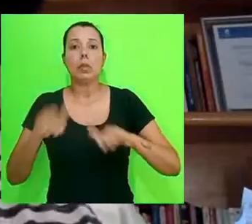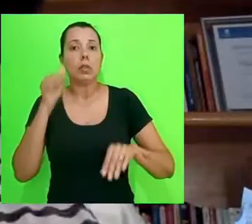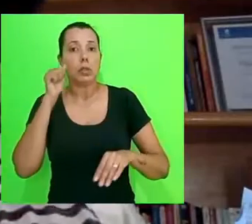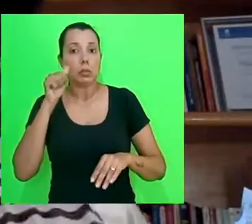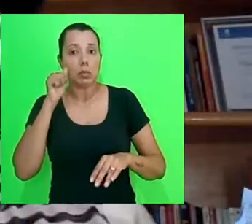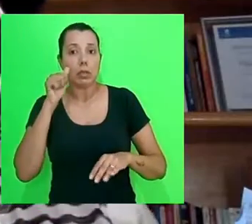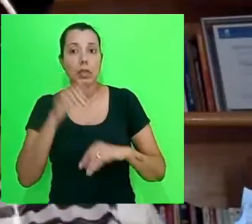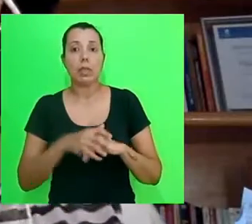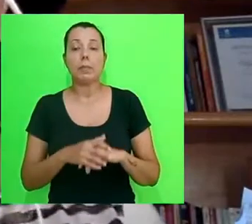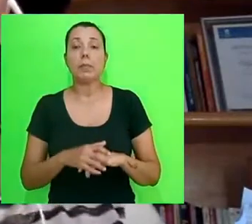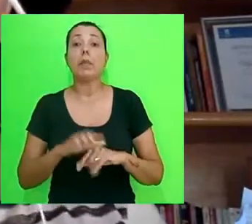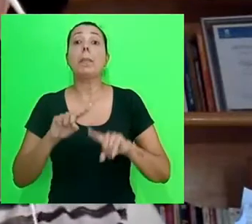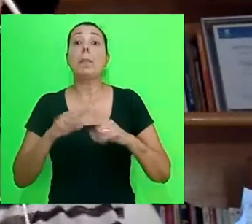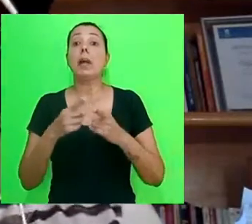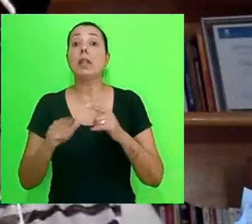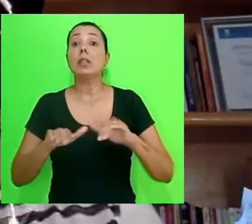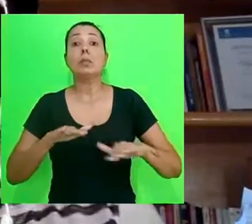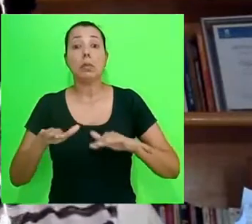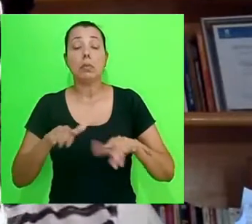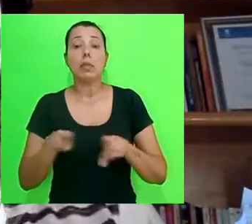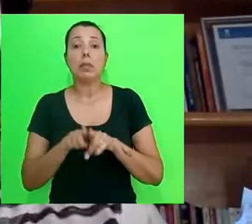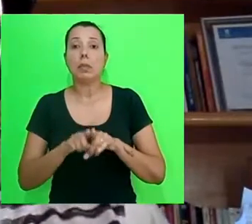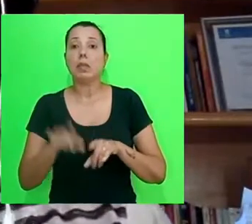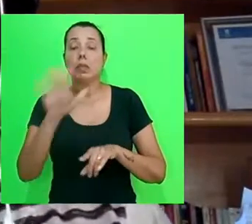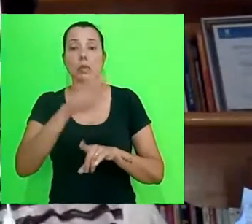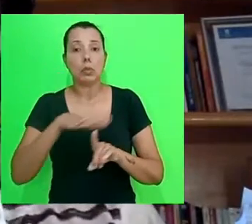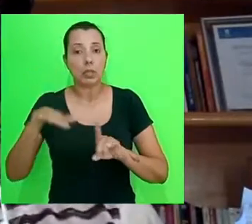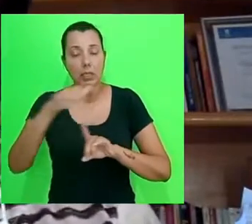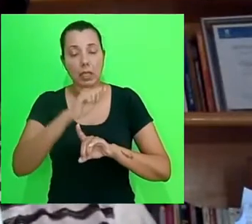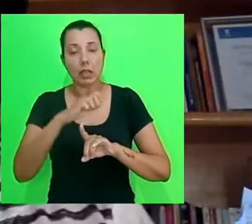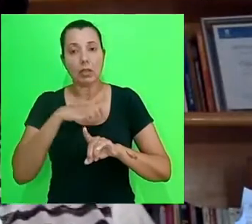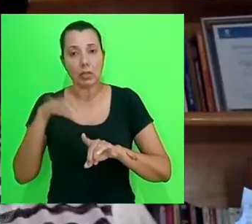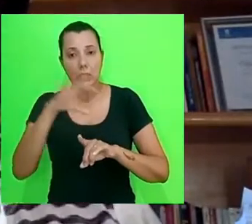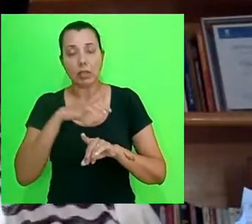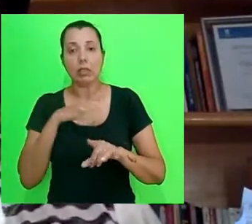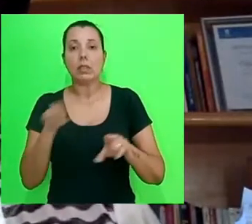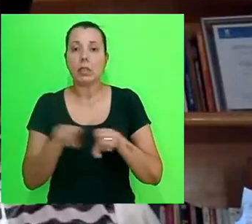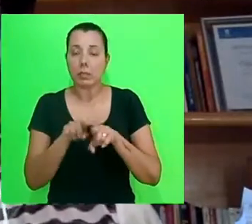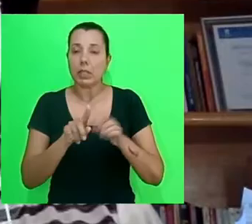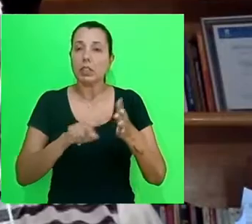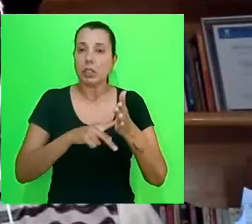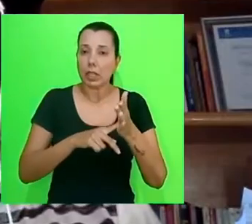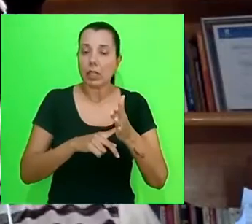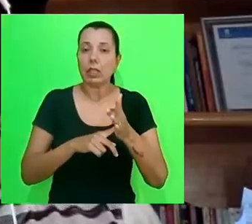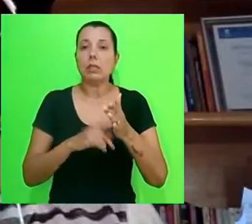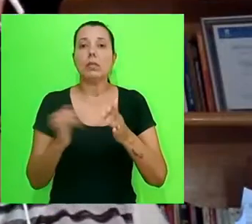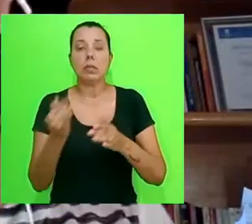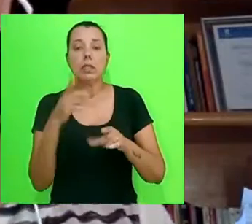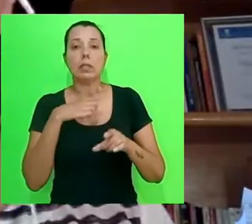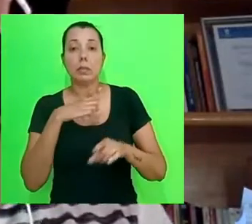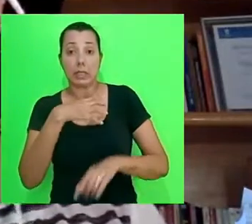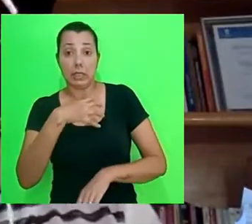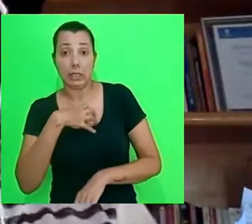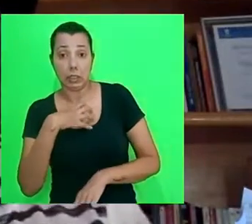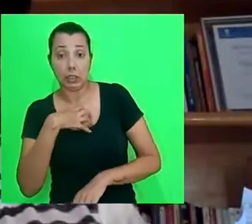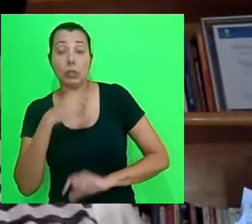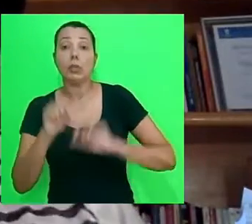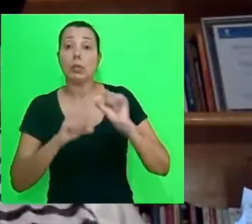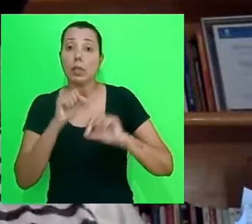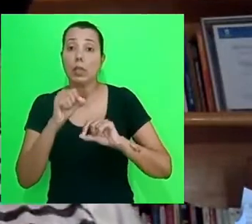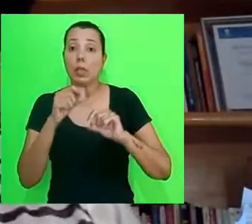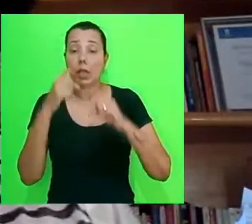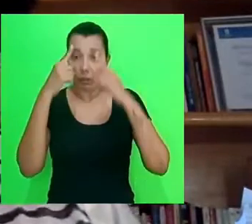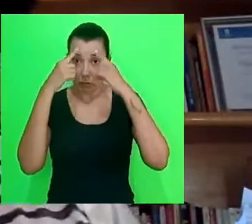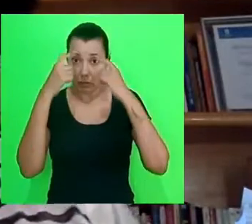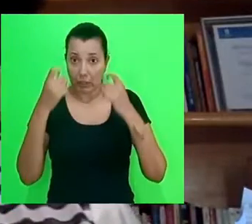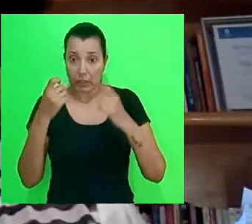né? Então, assim, é importante a gente localizar isso, porque isso tem relações com a compreensão de onde mesmo que surge